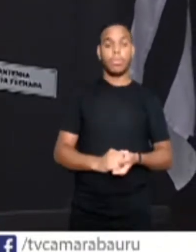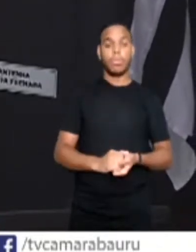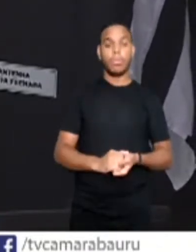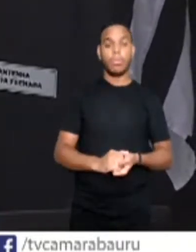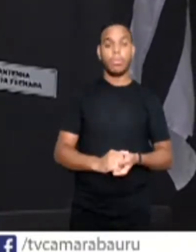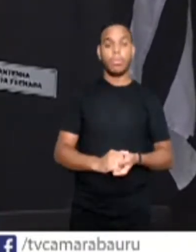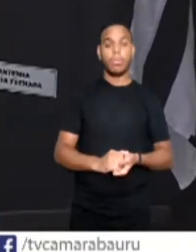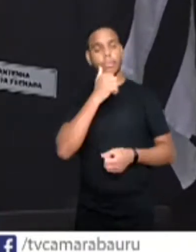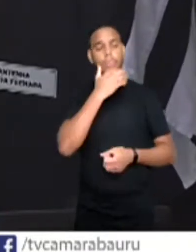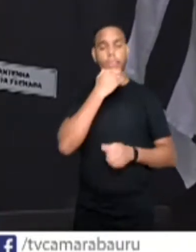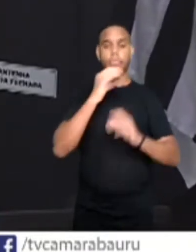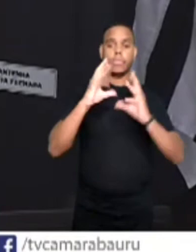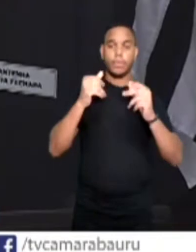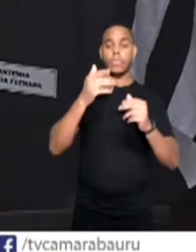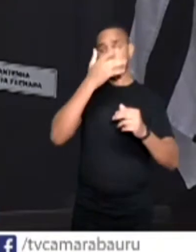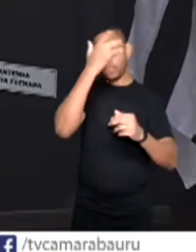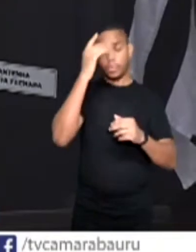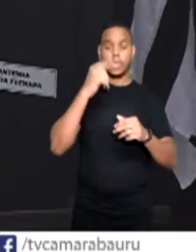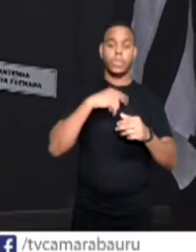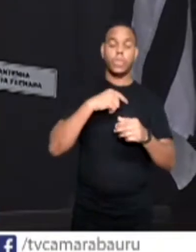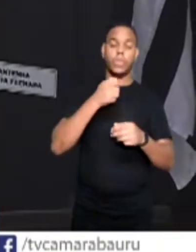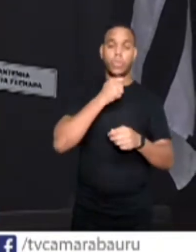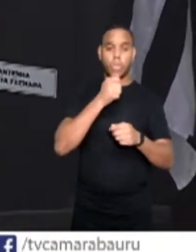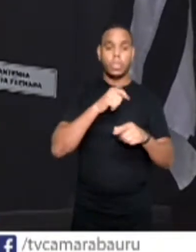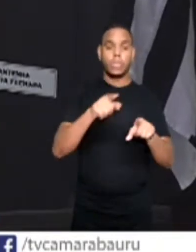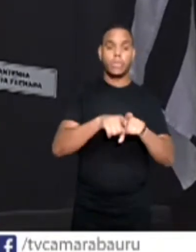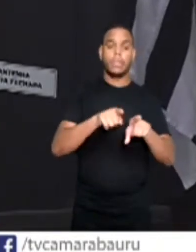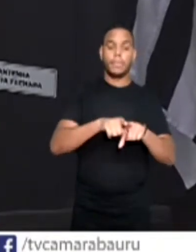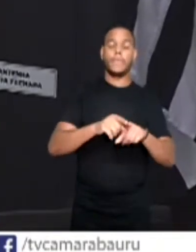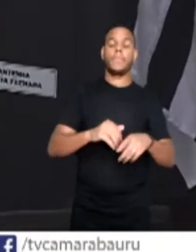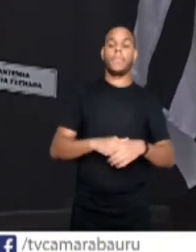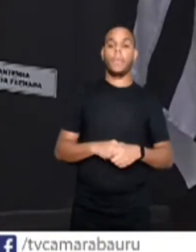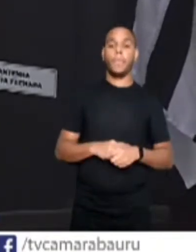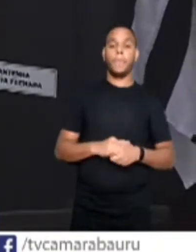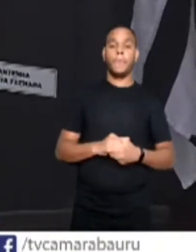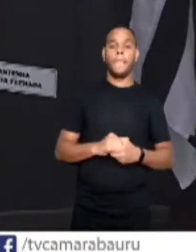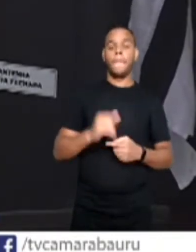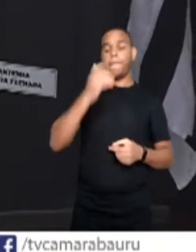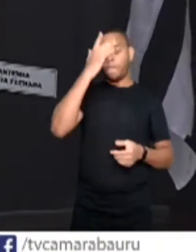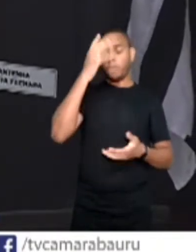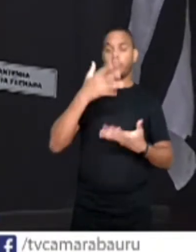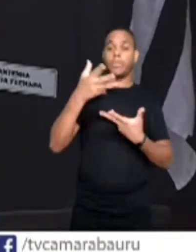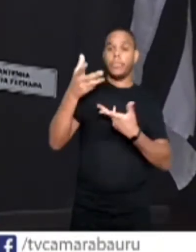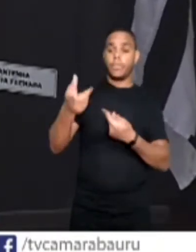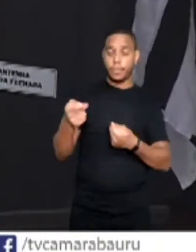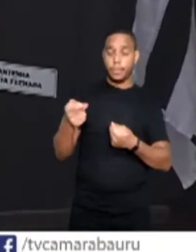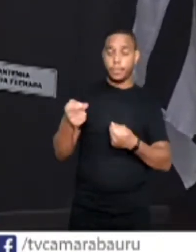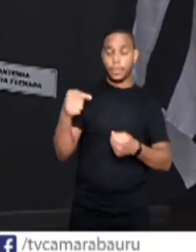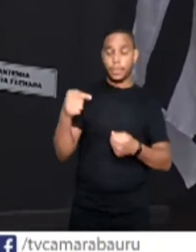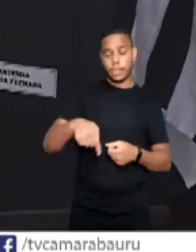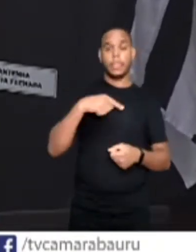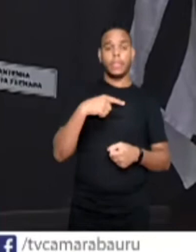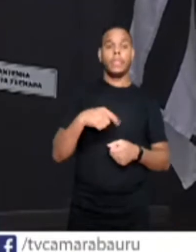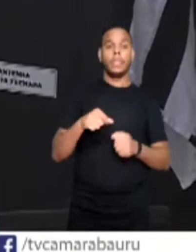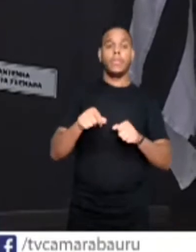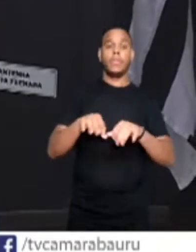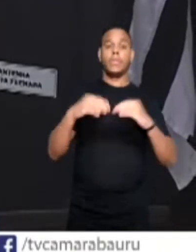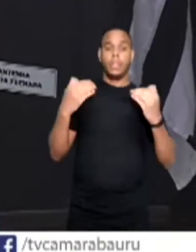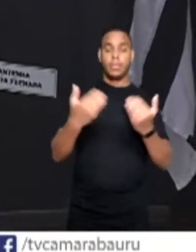todos os jornalistas aqui presentes, também aos nossos convidados aqui presentes na galeria desta